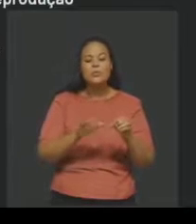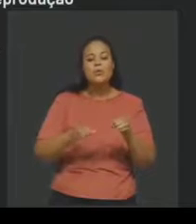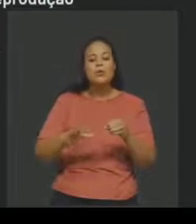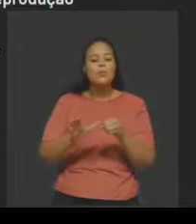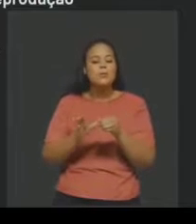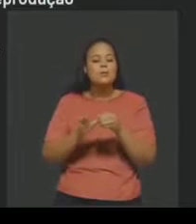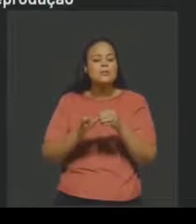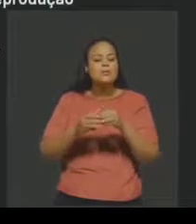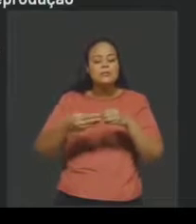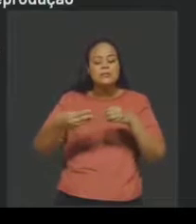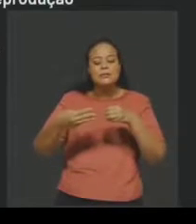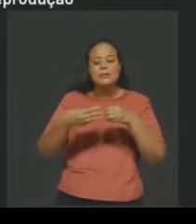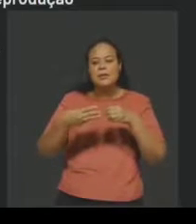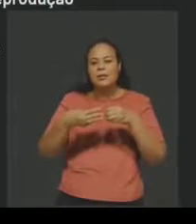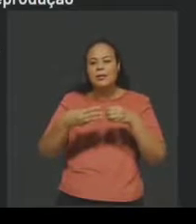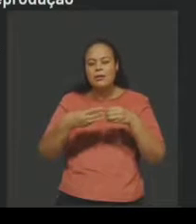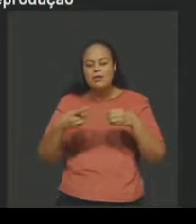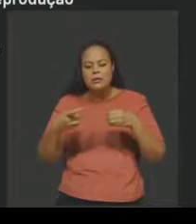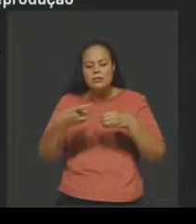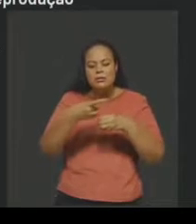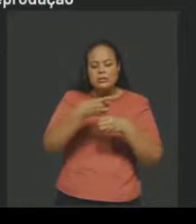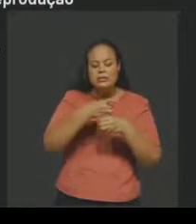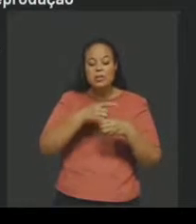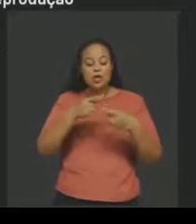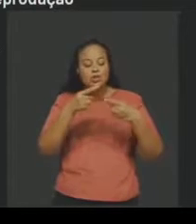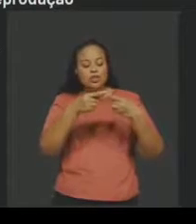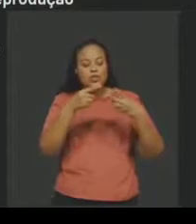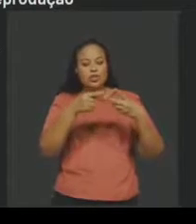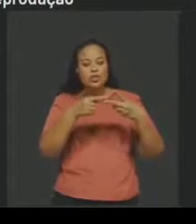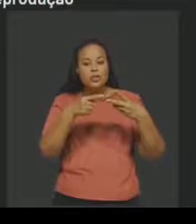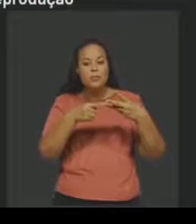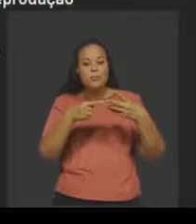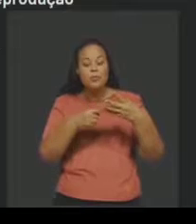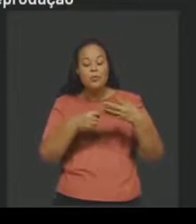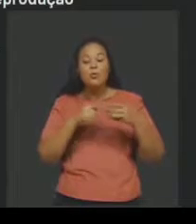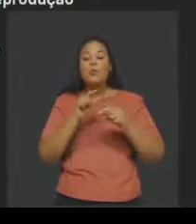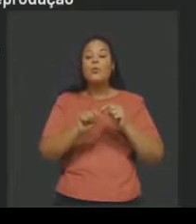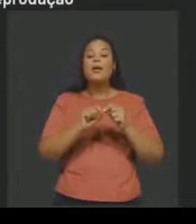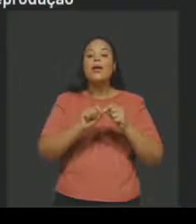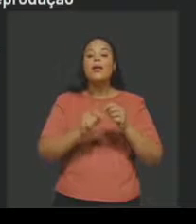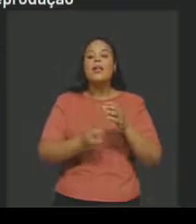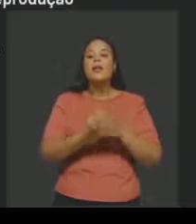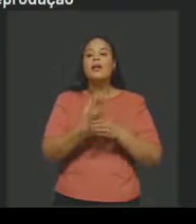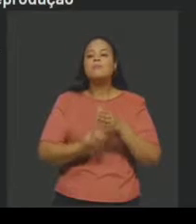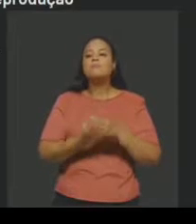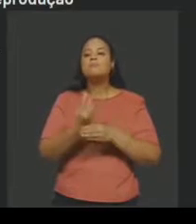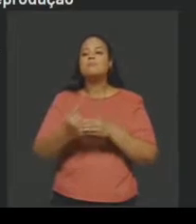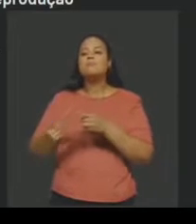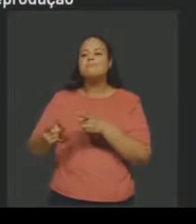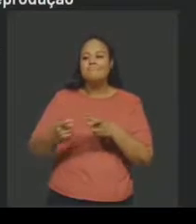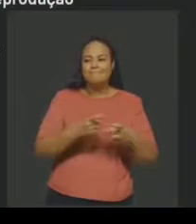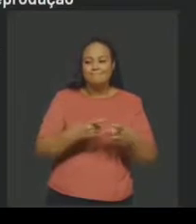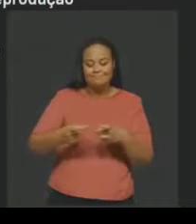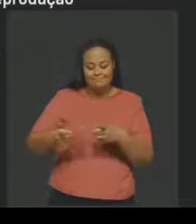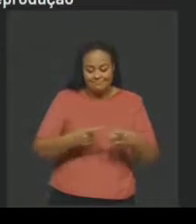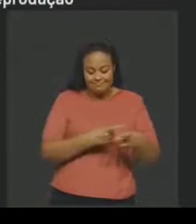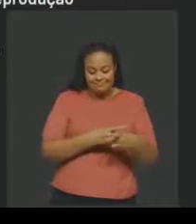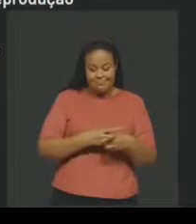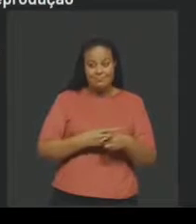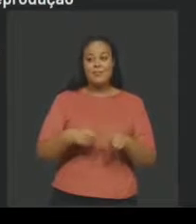compreender os diferentes tipos de reprodução dessas bactérias e também conhecer a